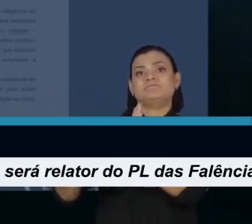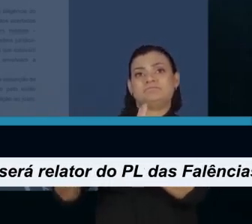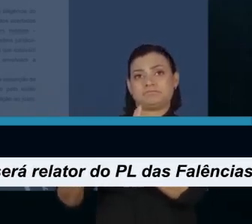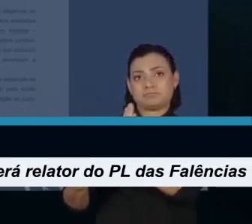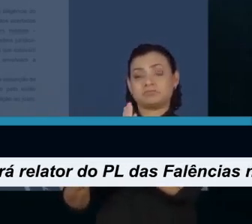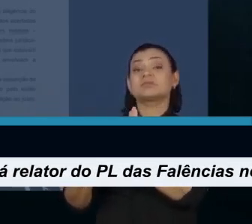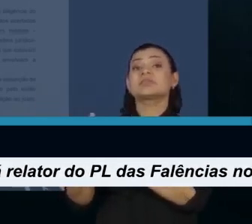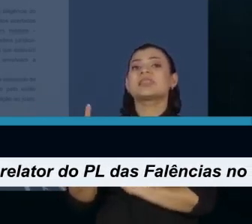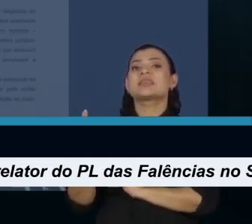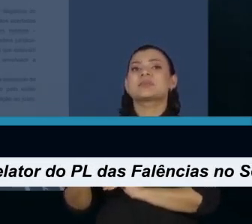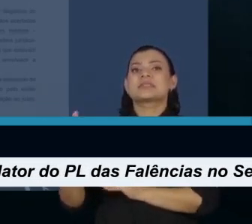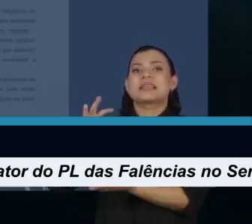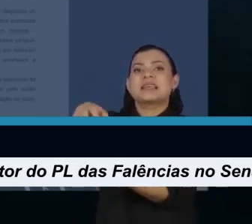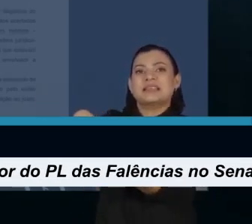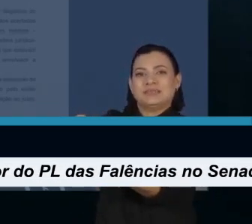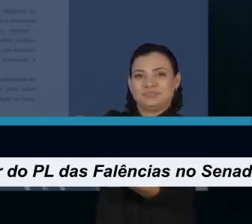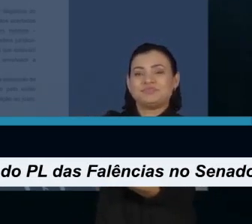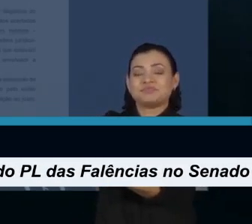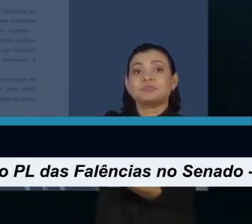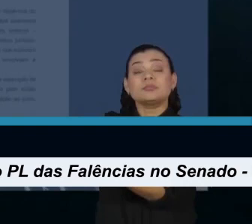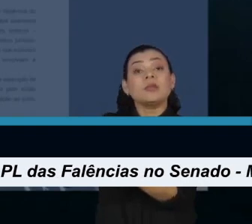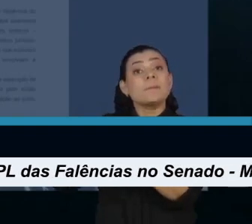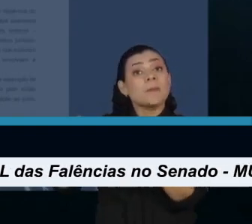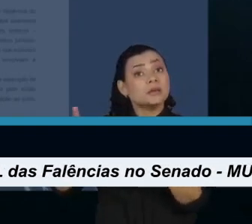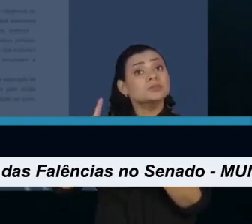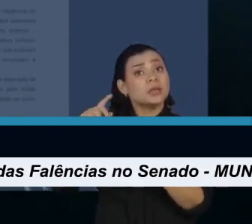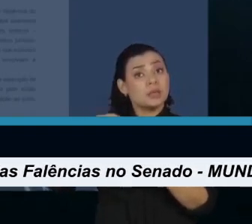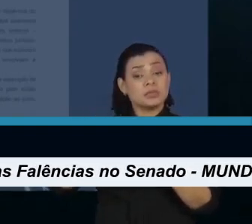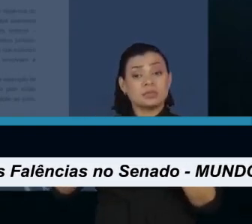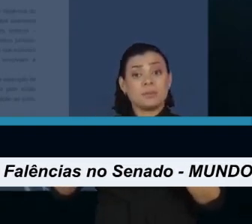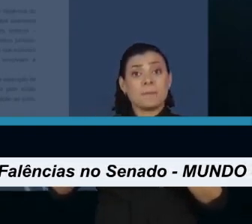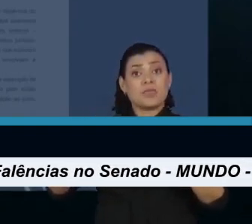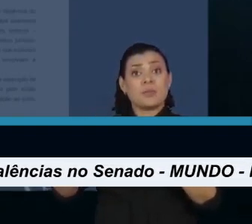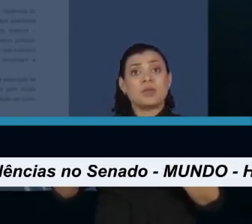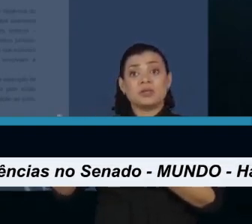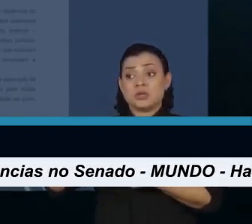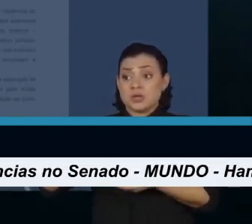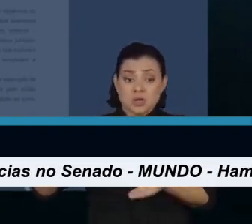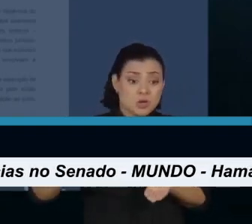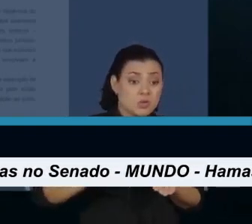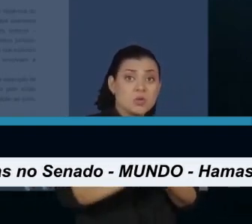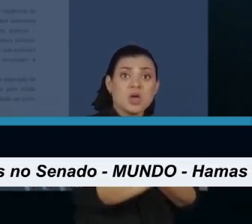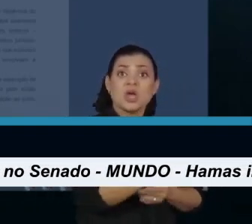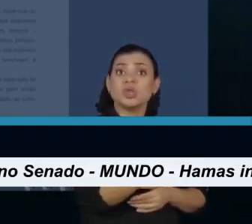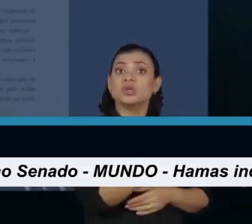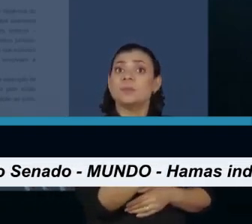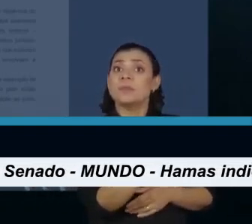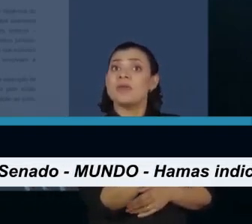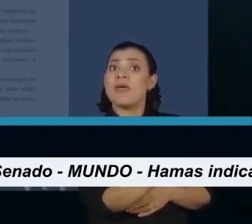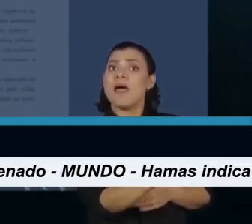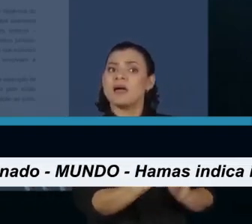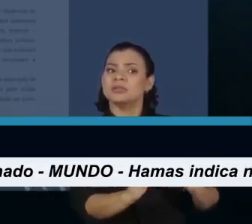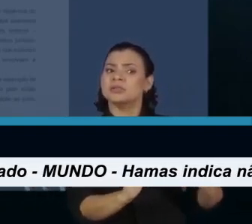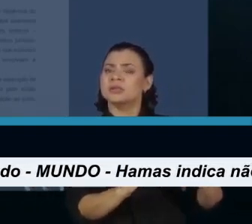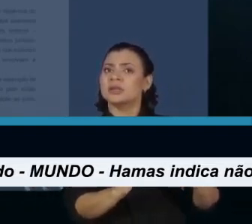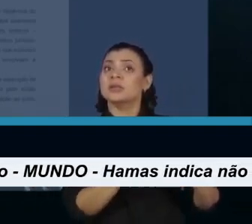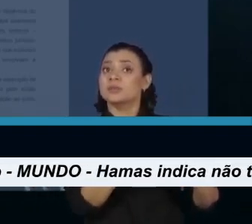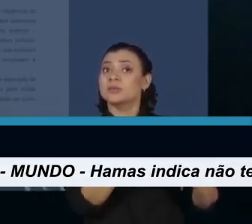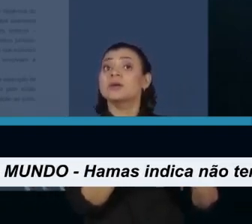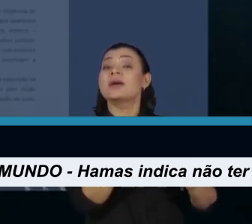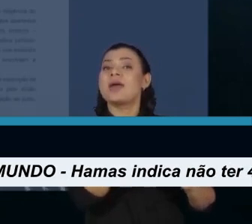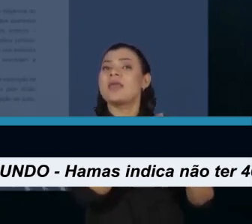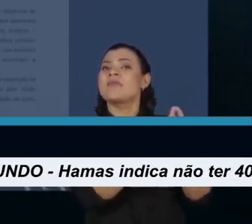Vara. Neles, a Lava Jato repassou à Petrobras mais de R$ 2 bilhões, no período em que a companhia